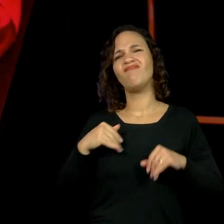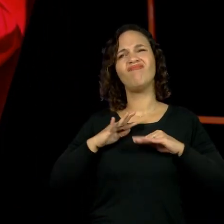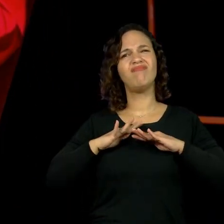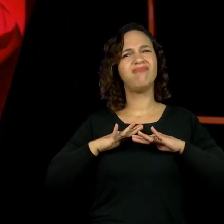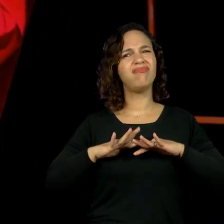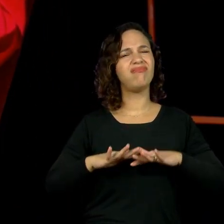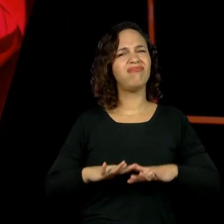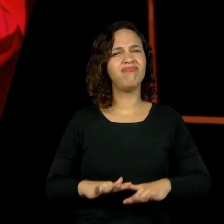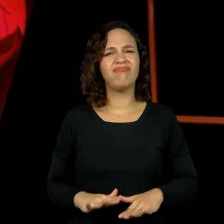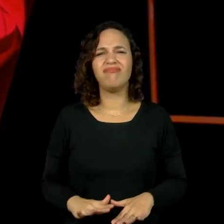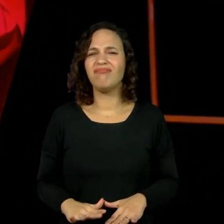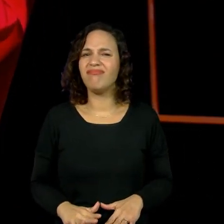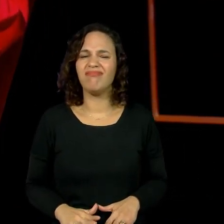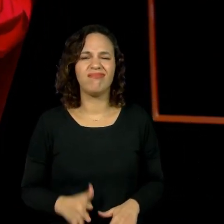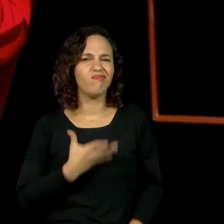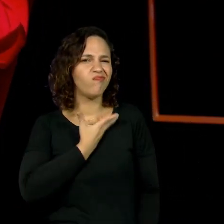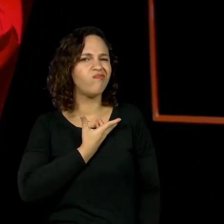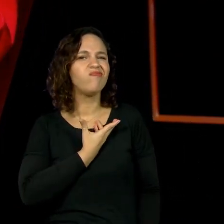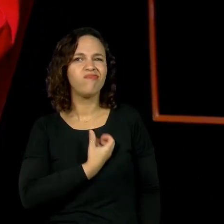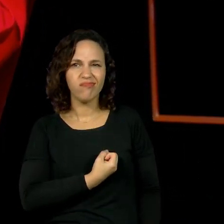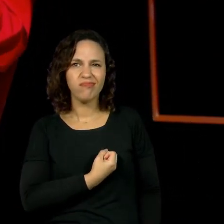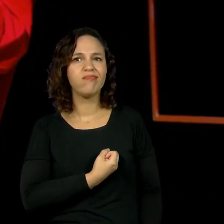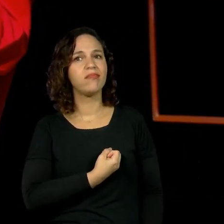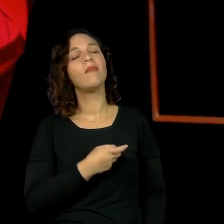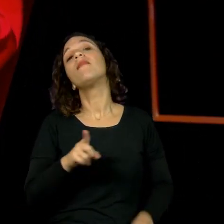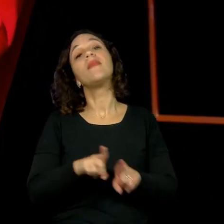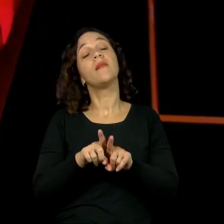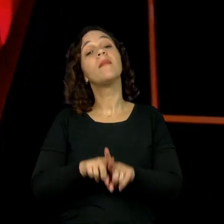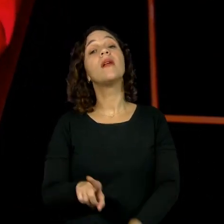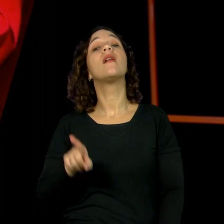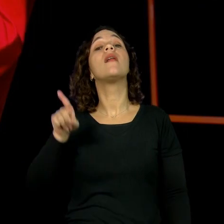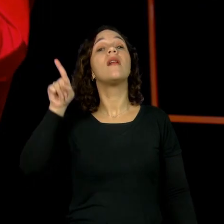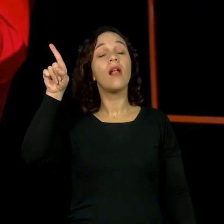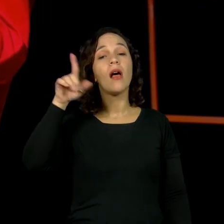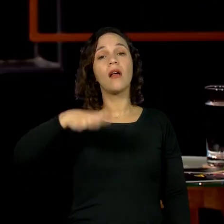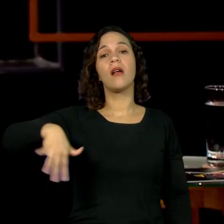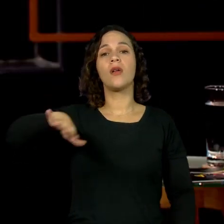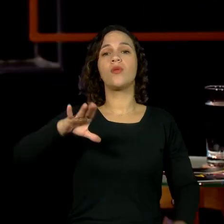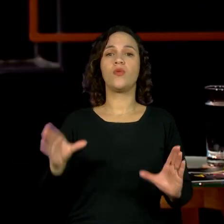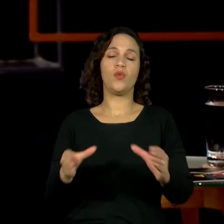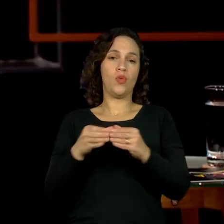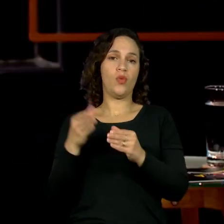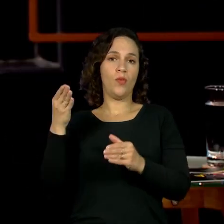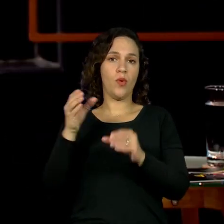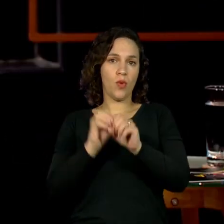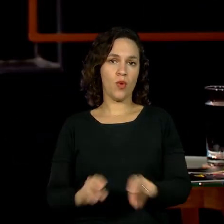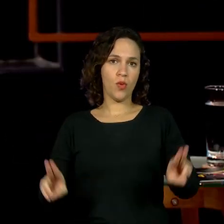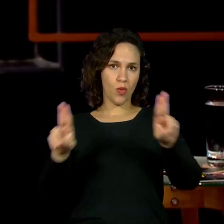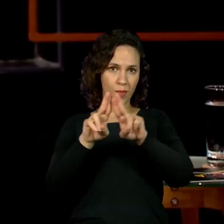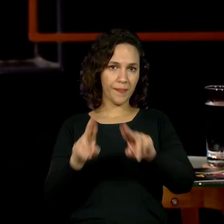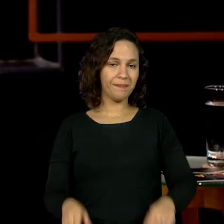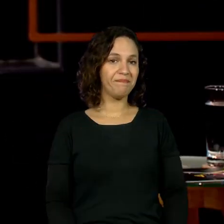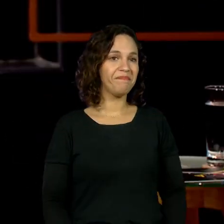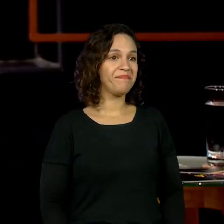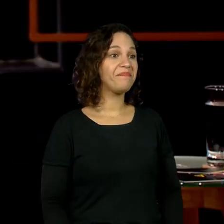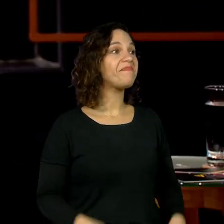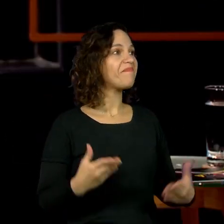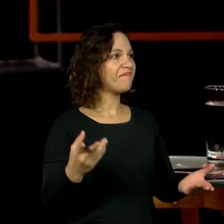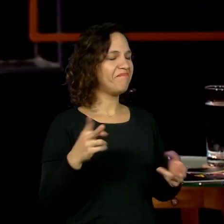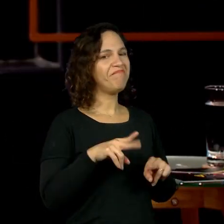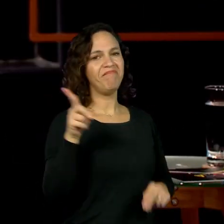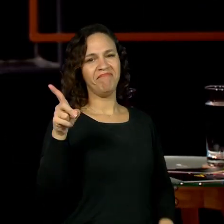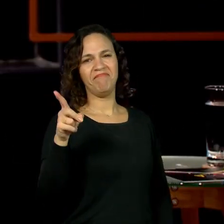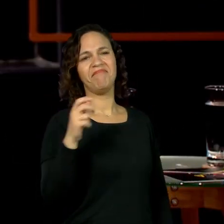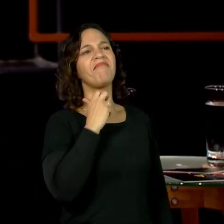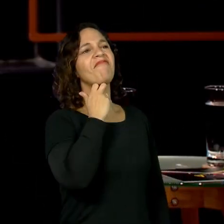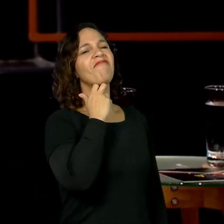tanto... Assim foi minha decepção também no Canal de Suez com as tropas da ONU, né? Moisés, por conta desse seu vozeirão e da